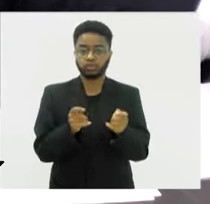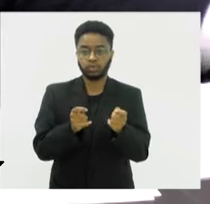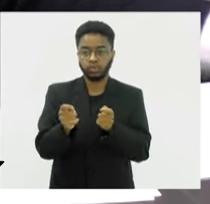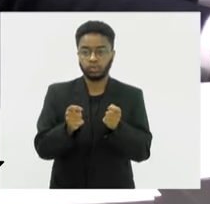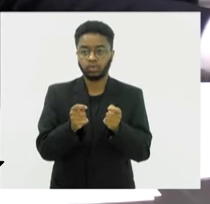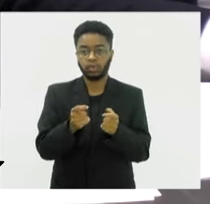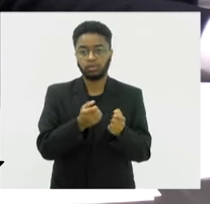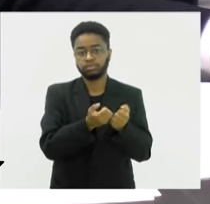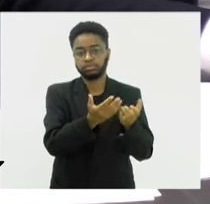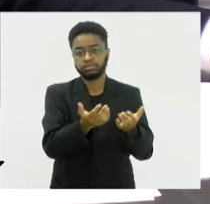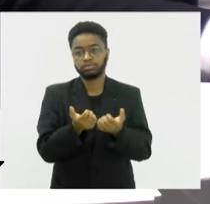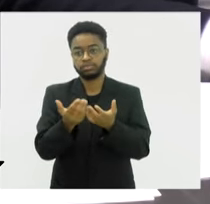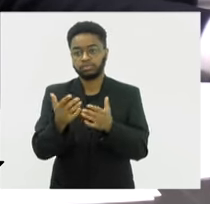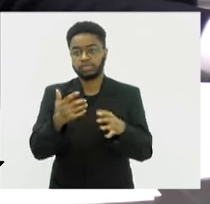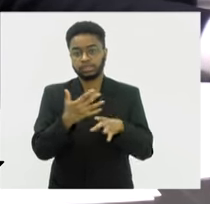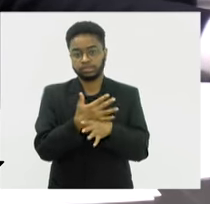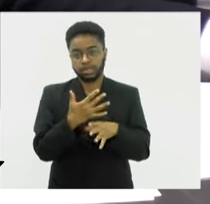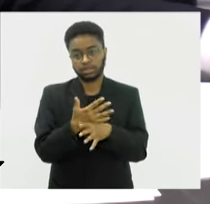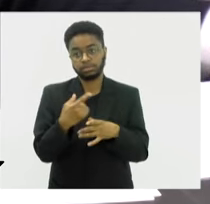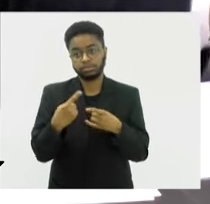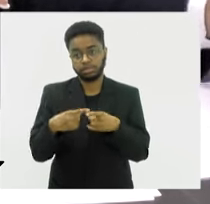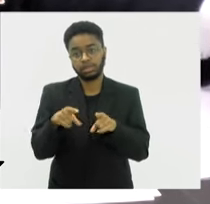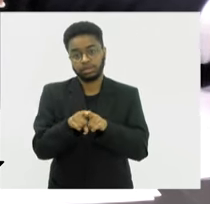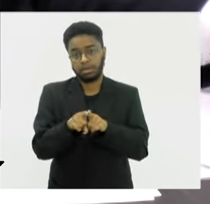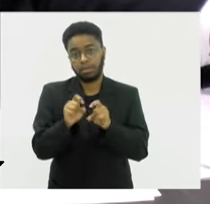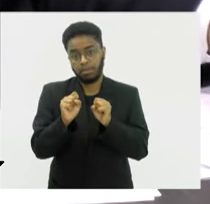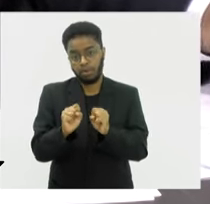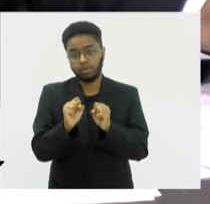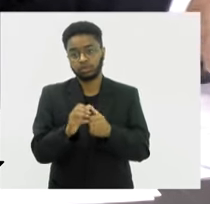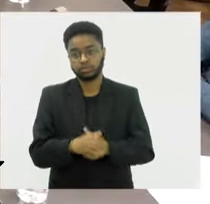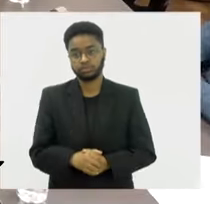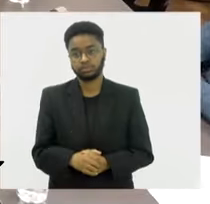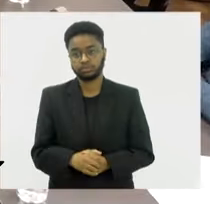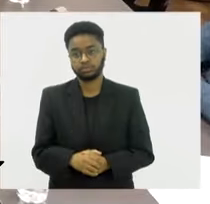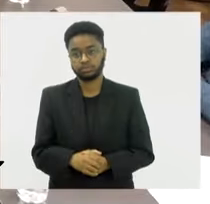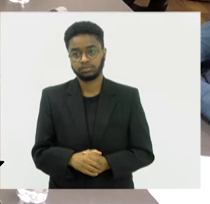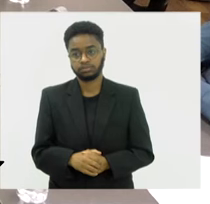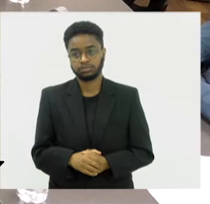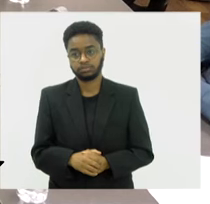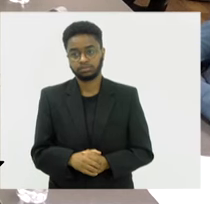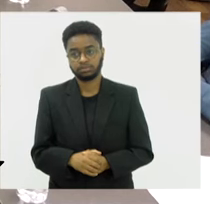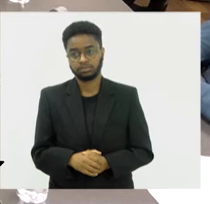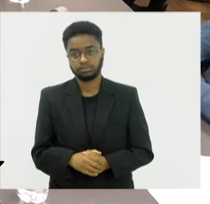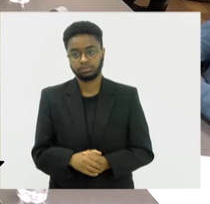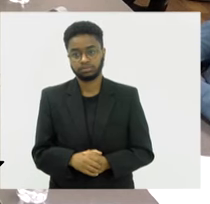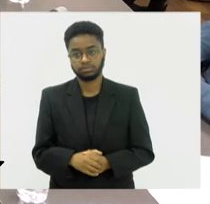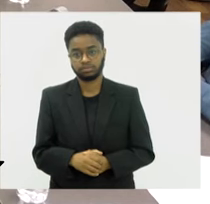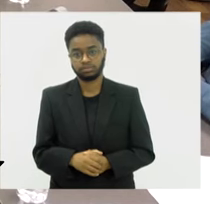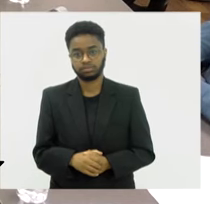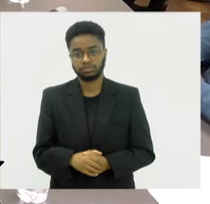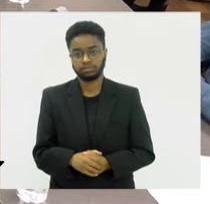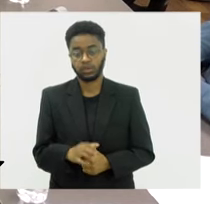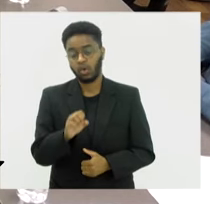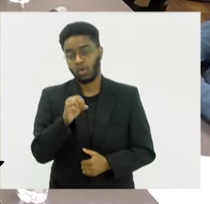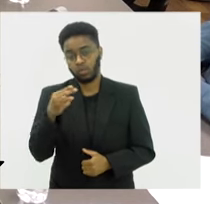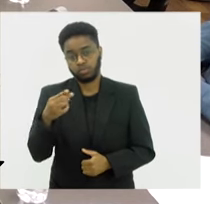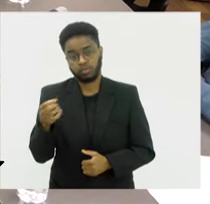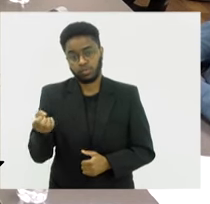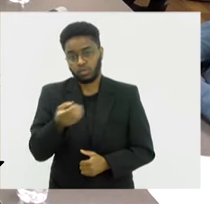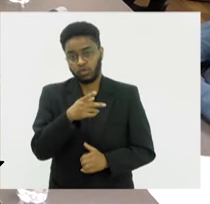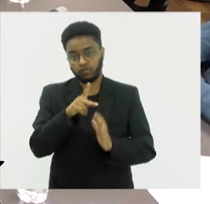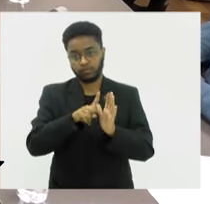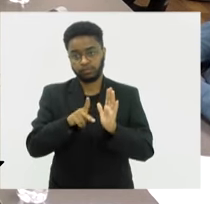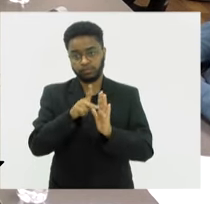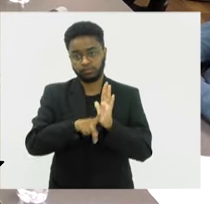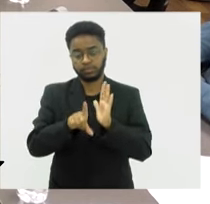aos municípios. Presidente, porque também eu queria pedir ser vista do projeto. Ou um novo projeto, aí como queira. Né?